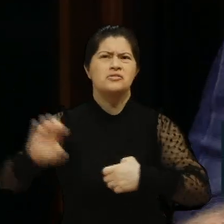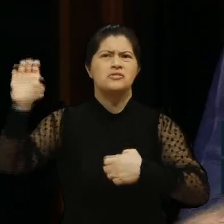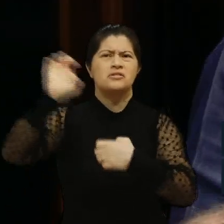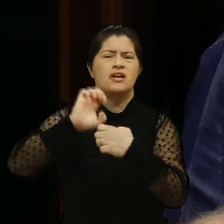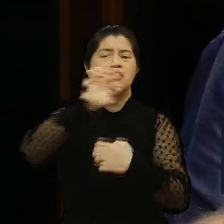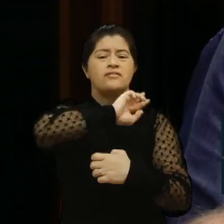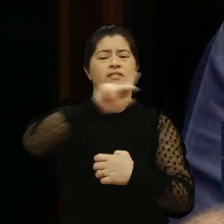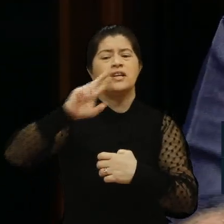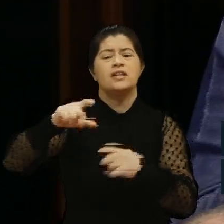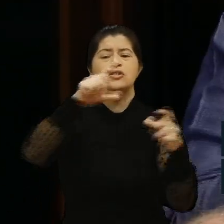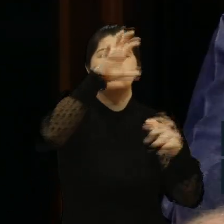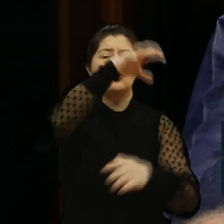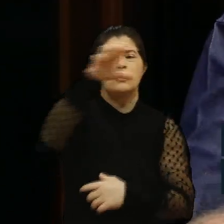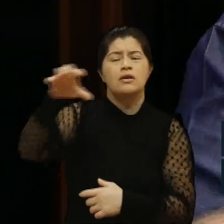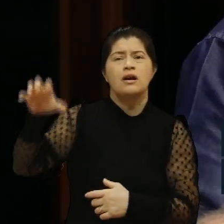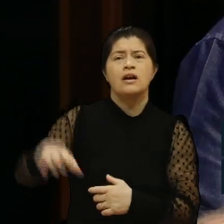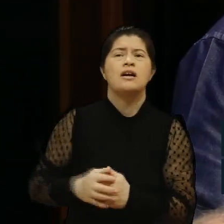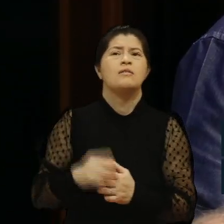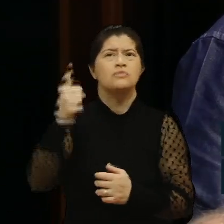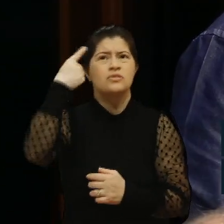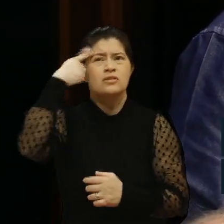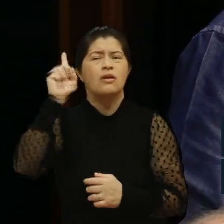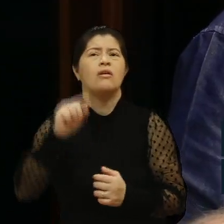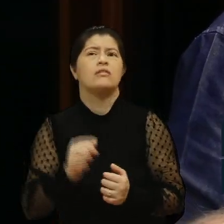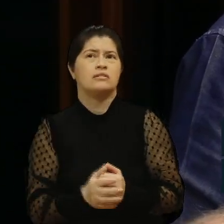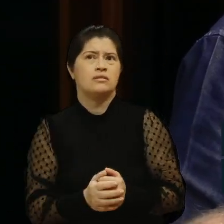ideológicos e eu acho que é muito